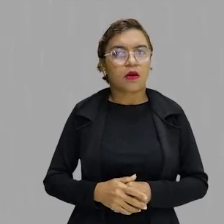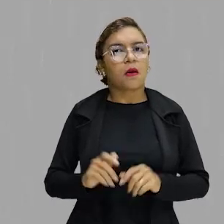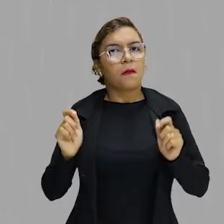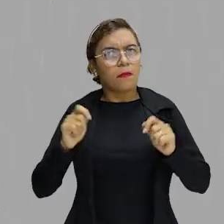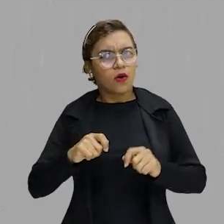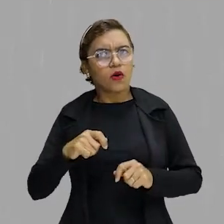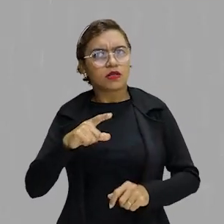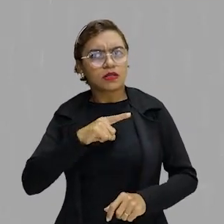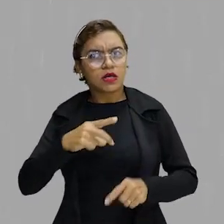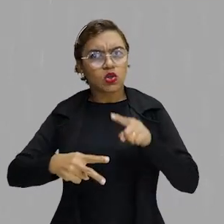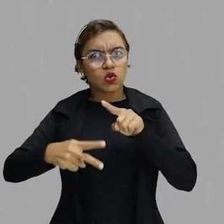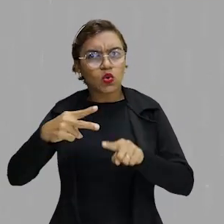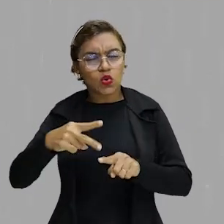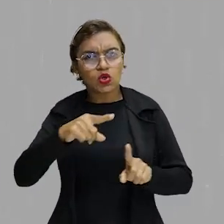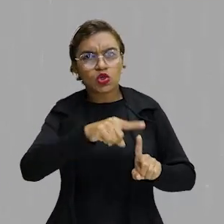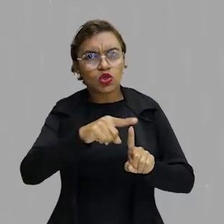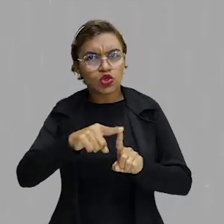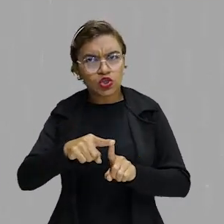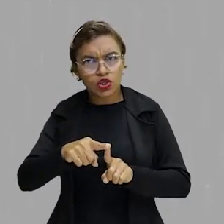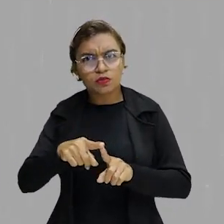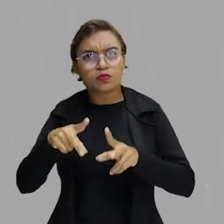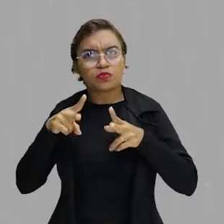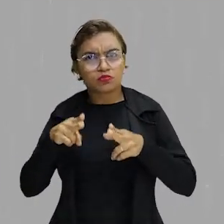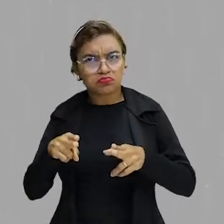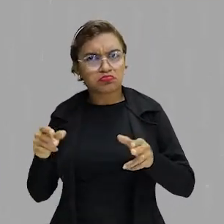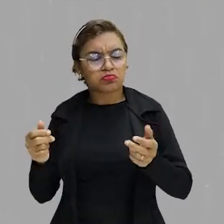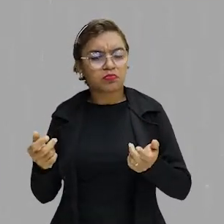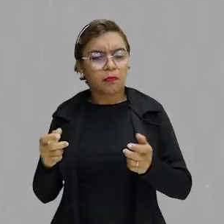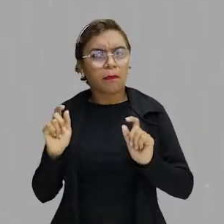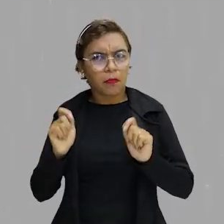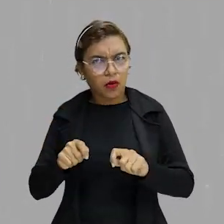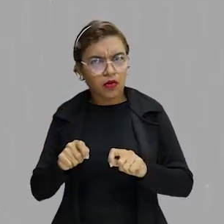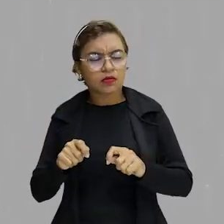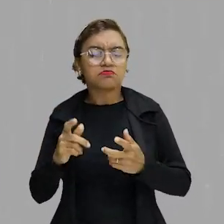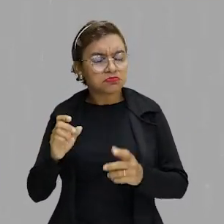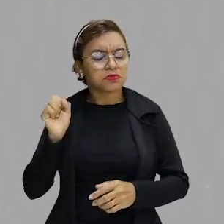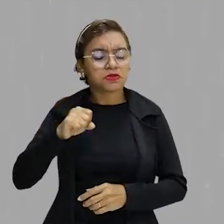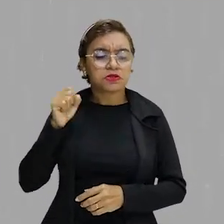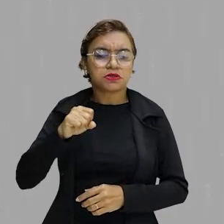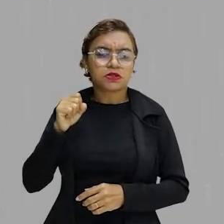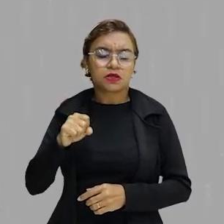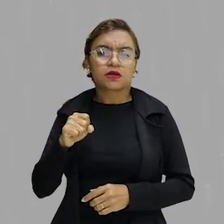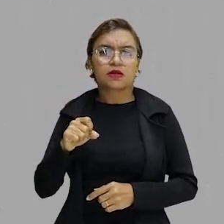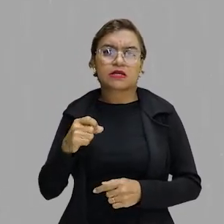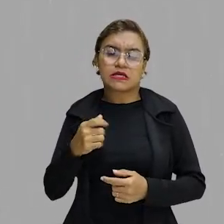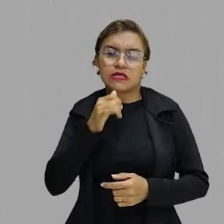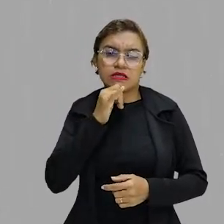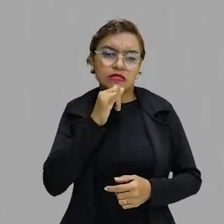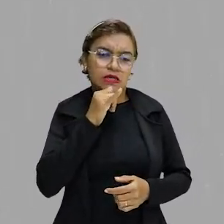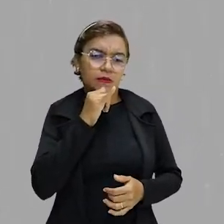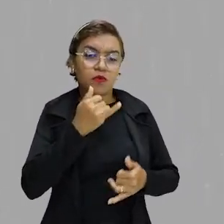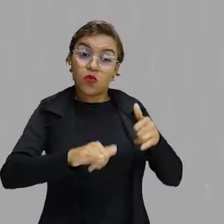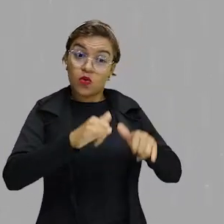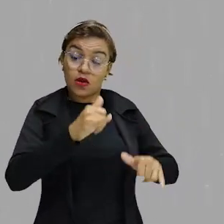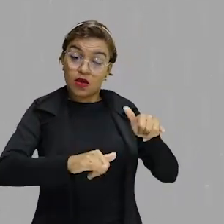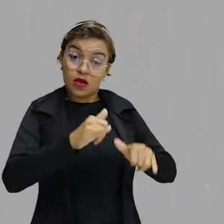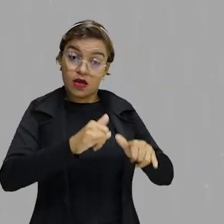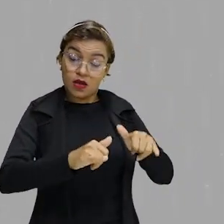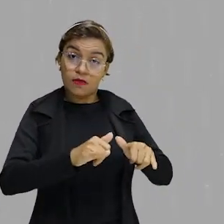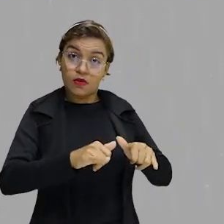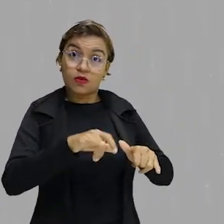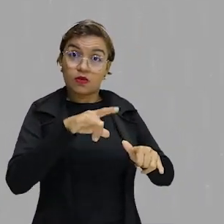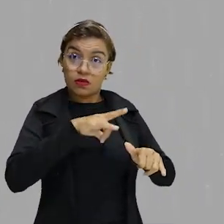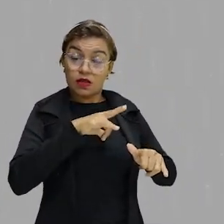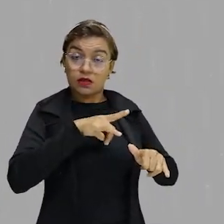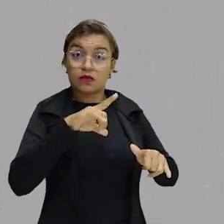intemperismo ao mesmo tempo? Pode, galera. Por exemplo, em áreas que chove bastante, como intemperismo químico, a tendência é que eu tenha também crescimento